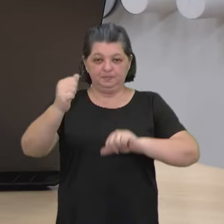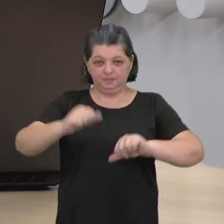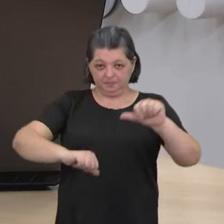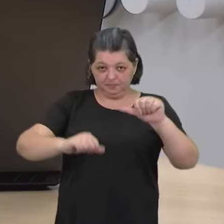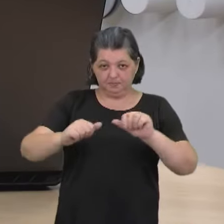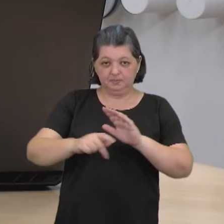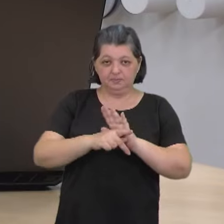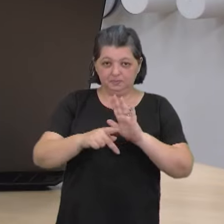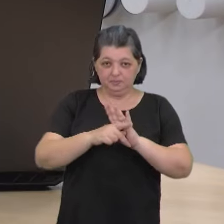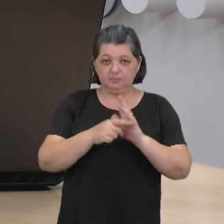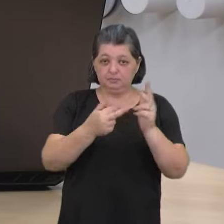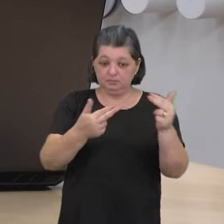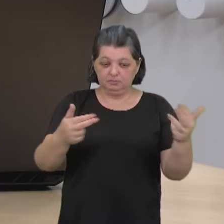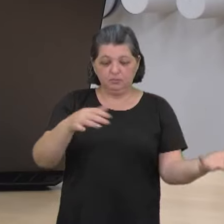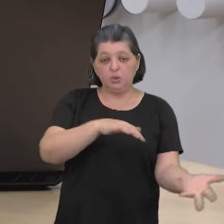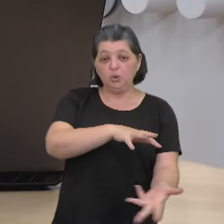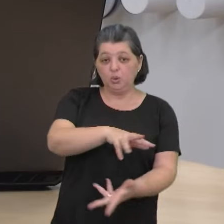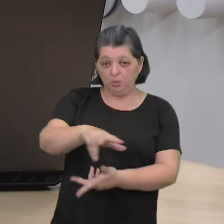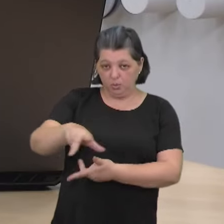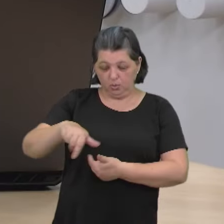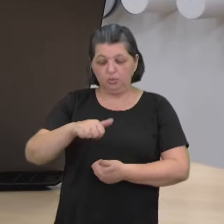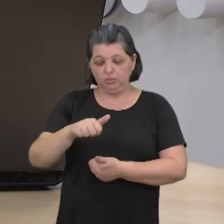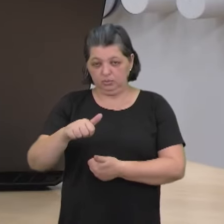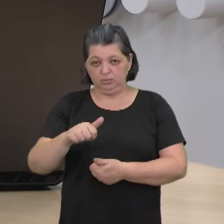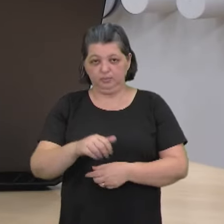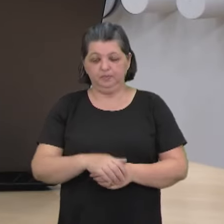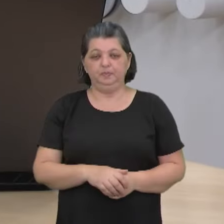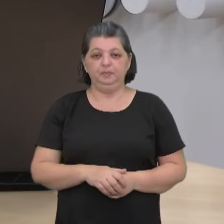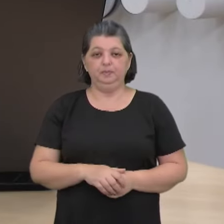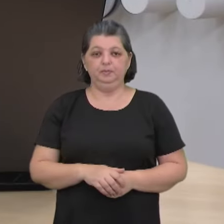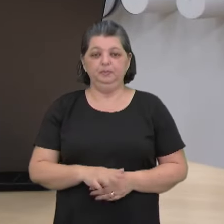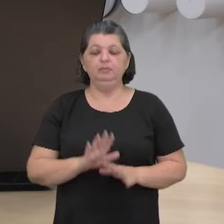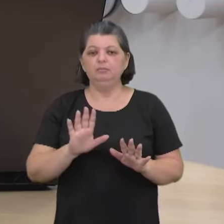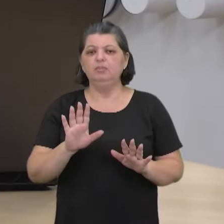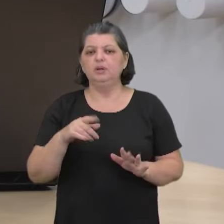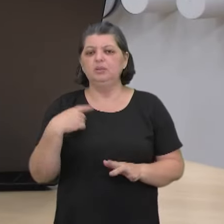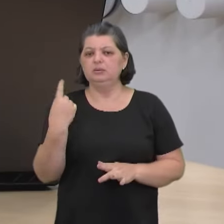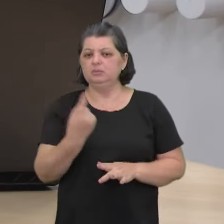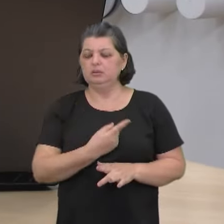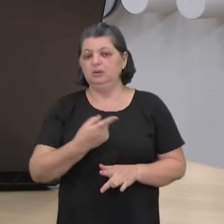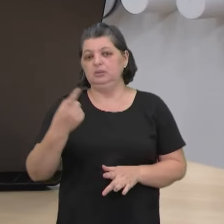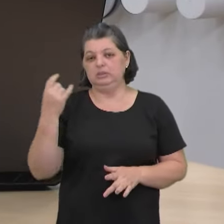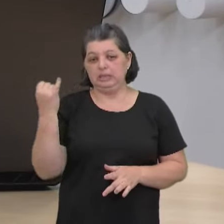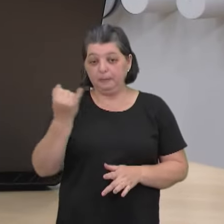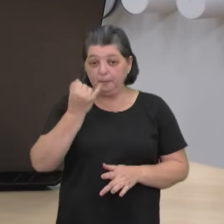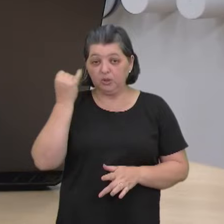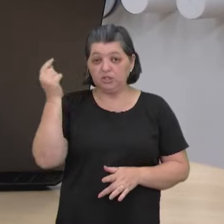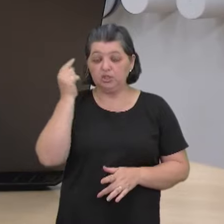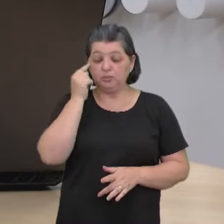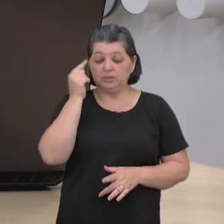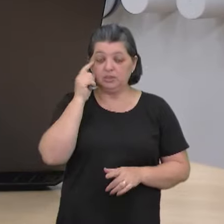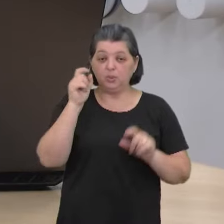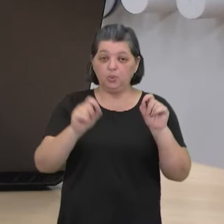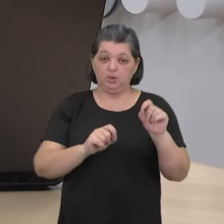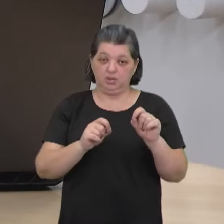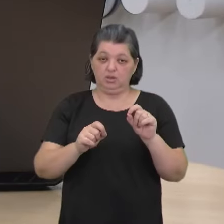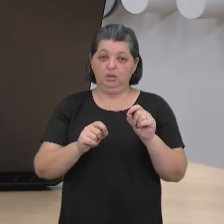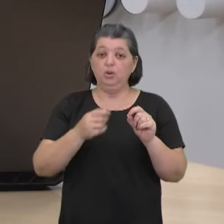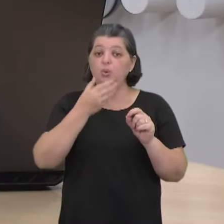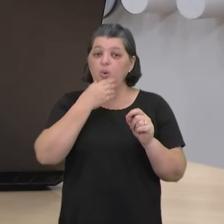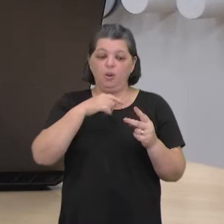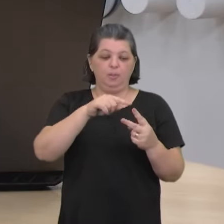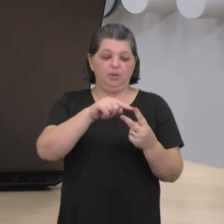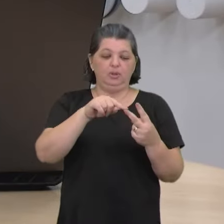os fenômenos do mundo que está aqui à nossa volta. Mas é importante que a gente tenha em mente que para Adorno e